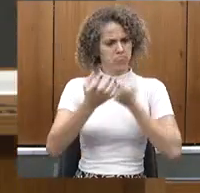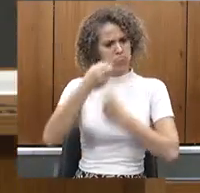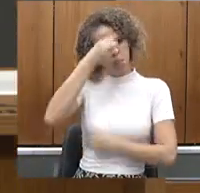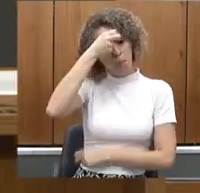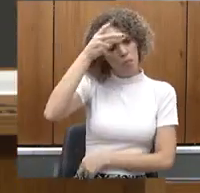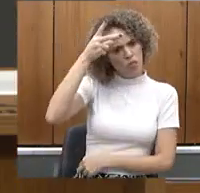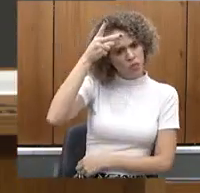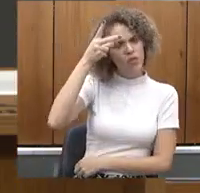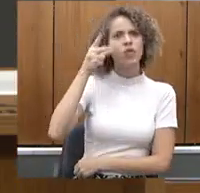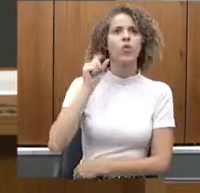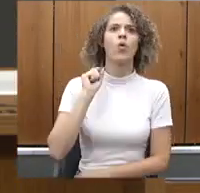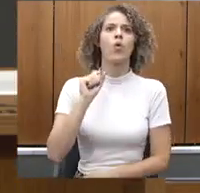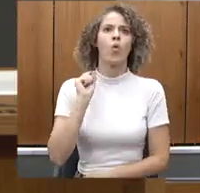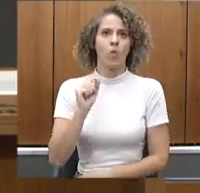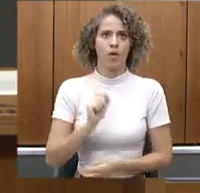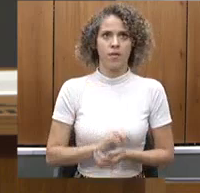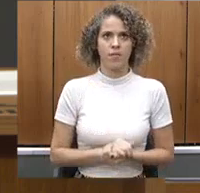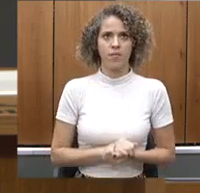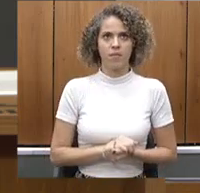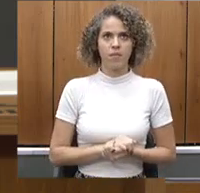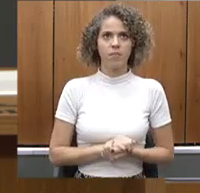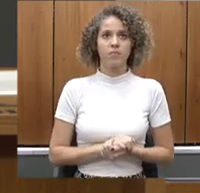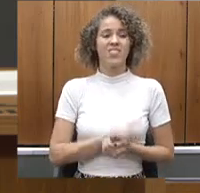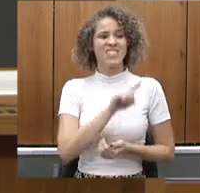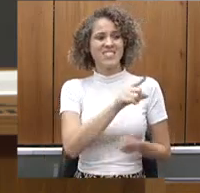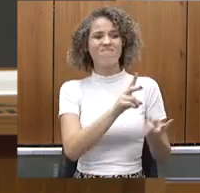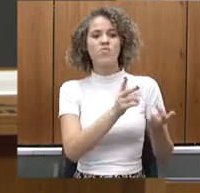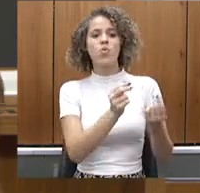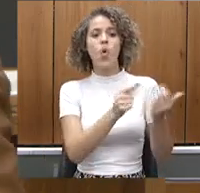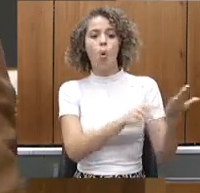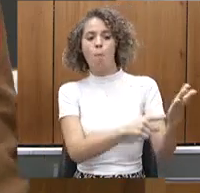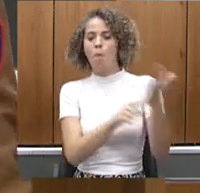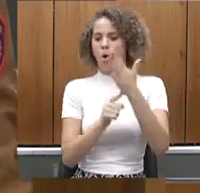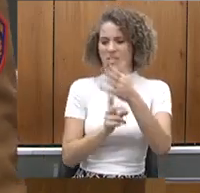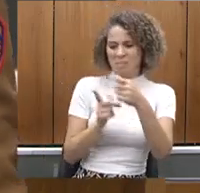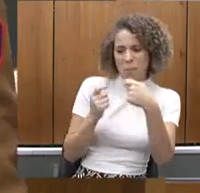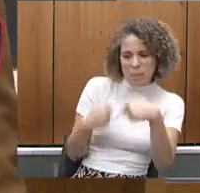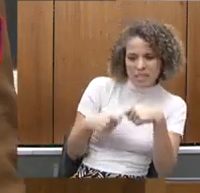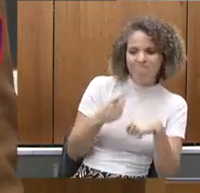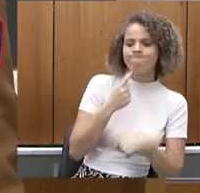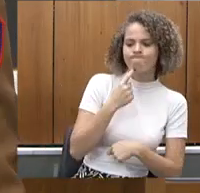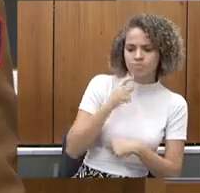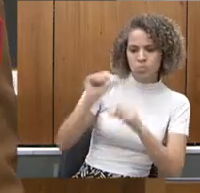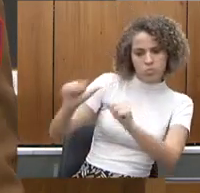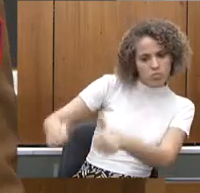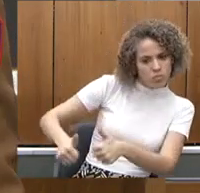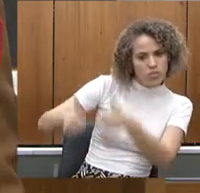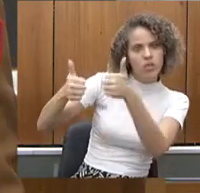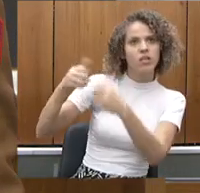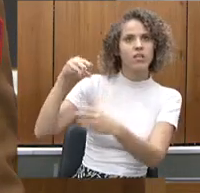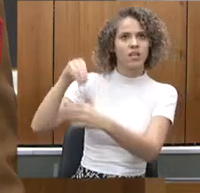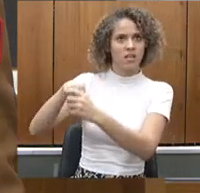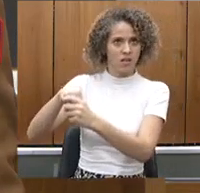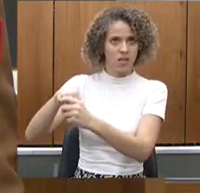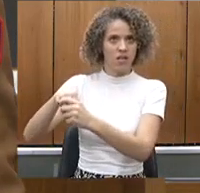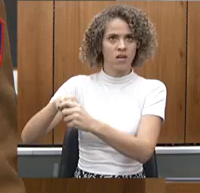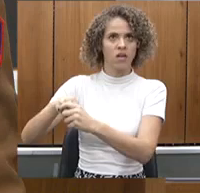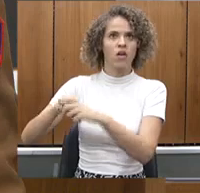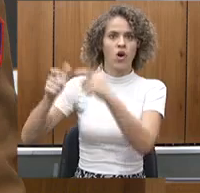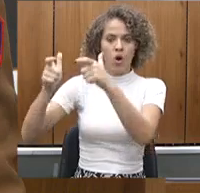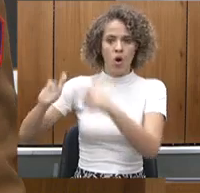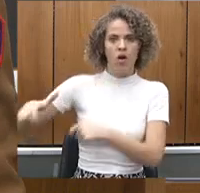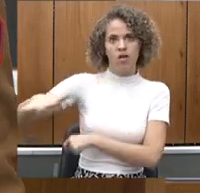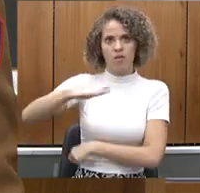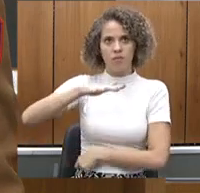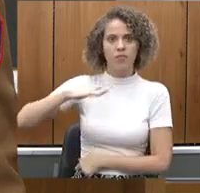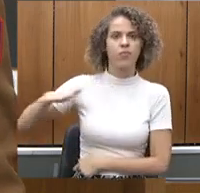mostrando ali uma uma necessidade ou uma vontade deles né de melhorar a segurança pública no local que estão